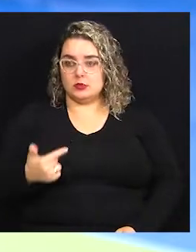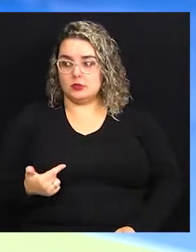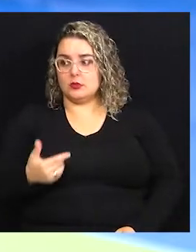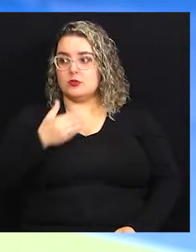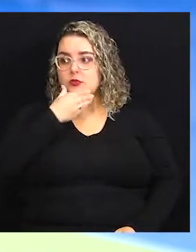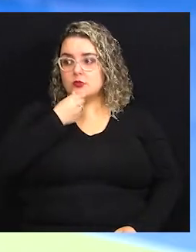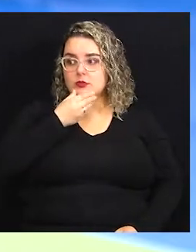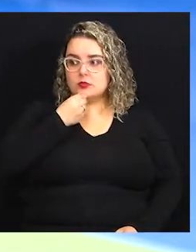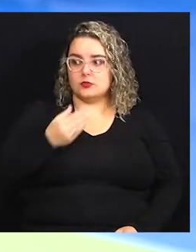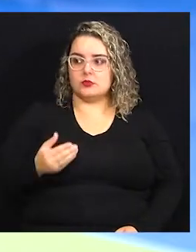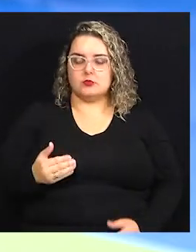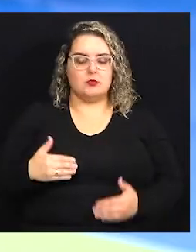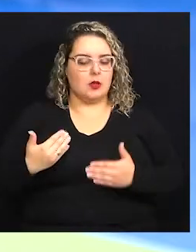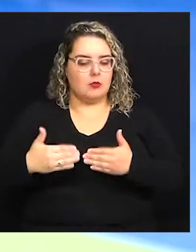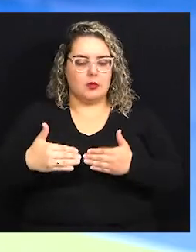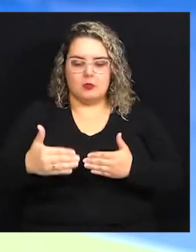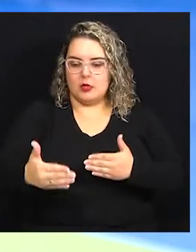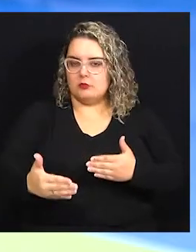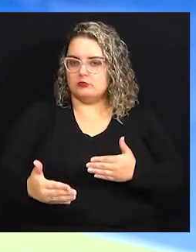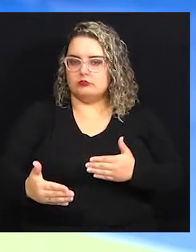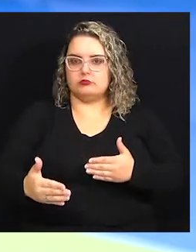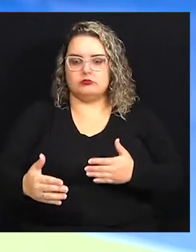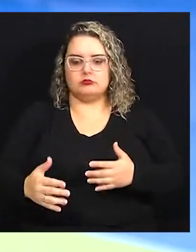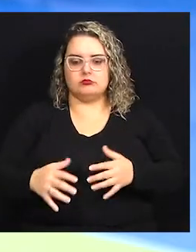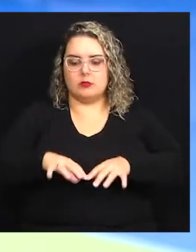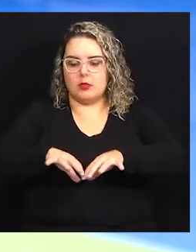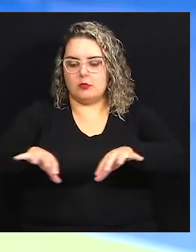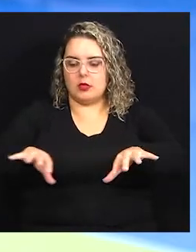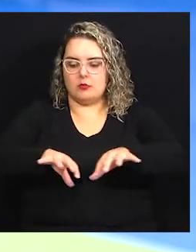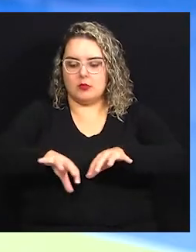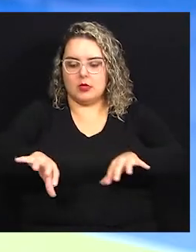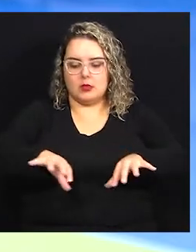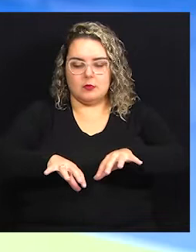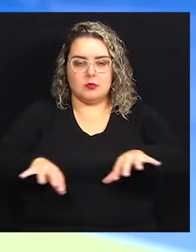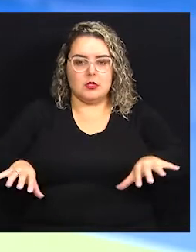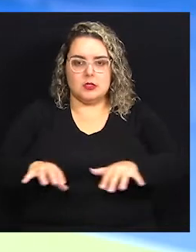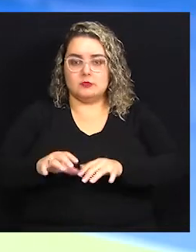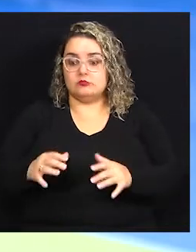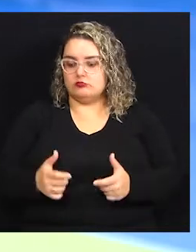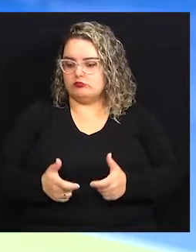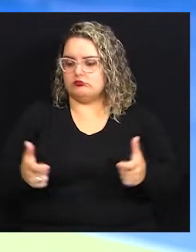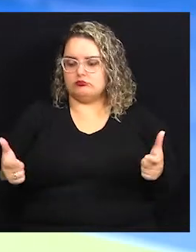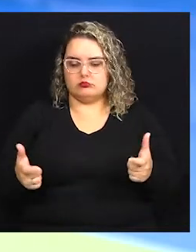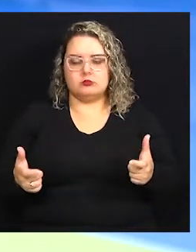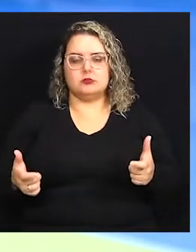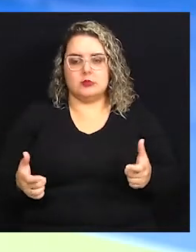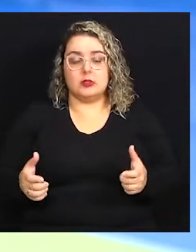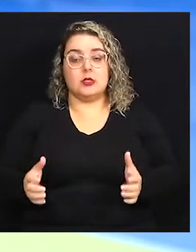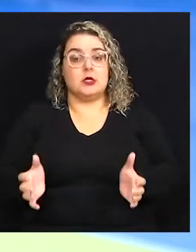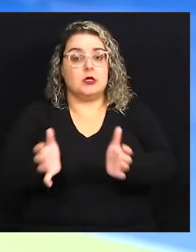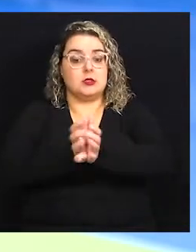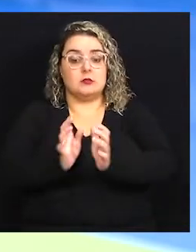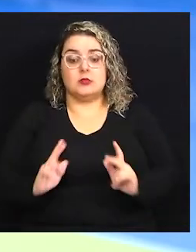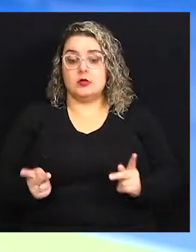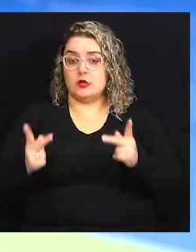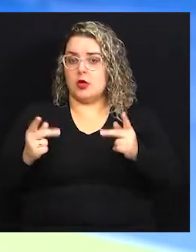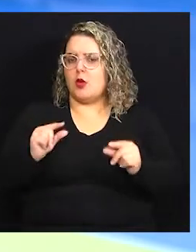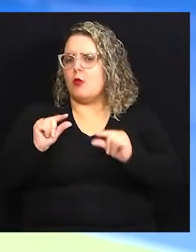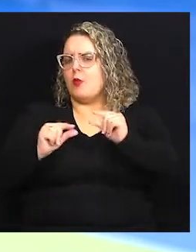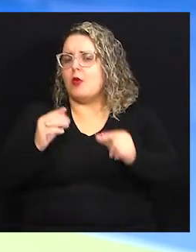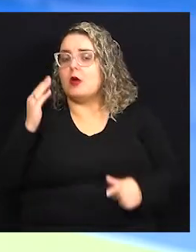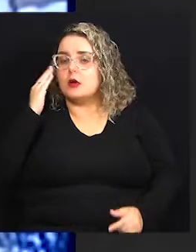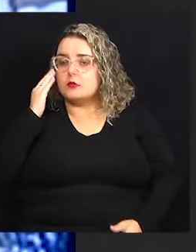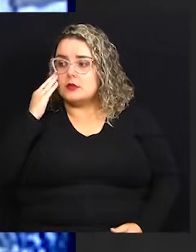masculino. Dali em diante, foi uma filtragem absurda, né? Que aquela seleção foi campeã, pouquíssima gente